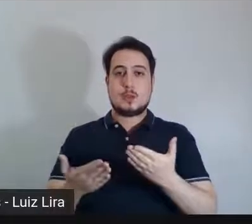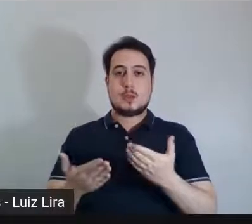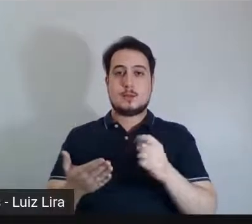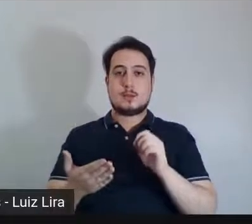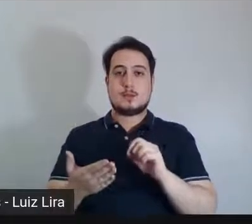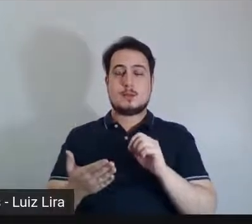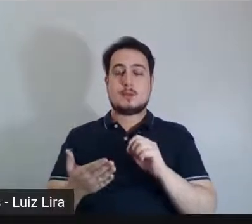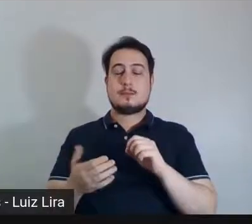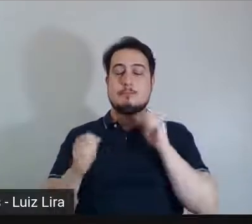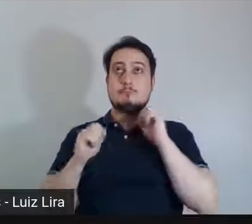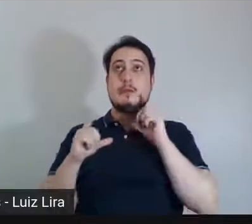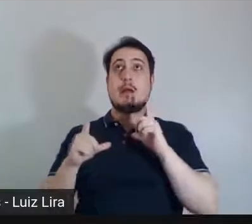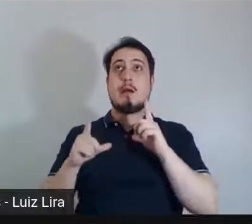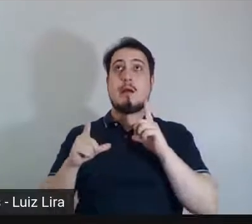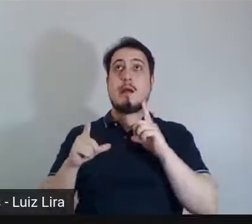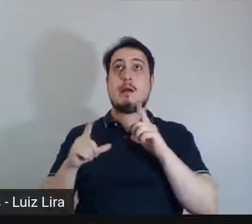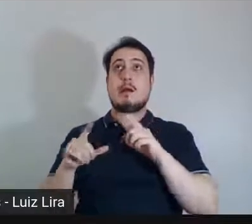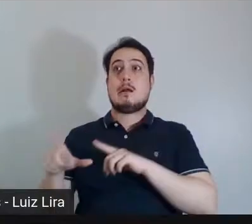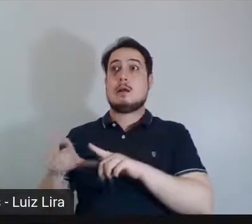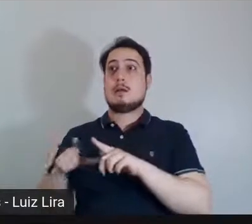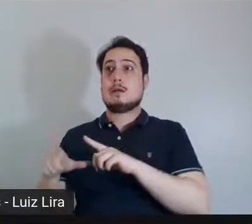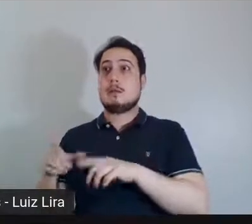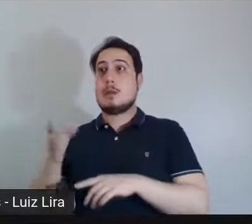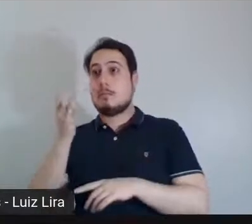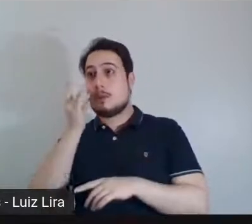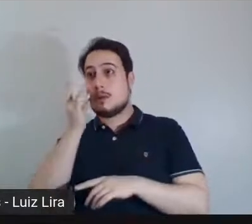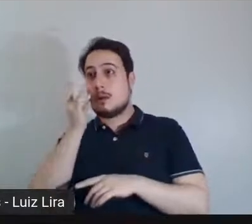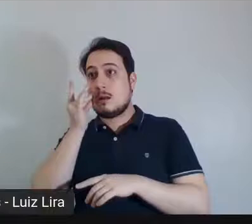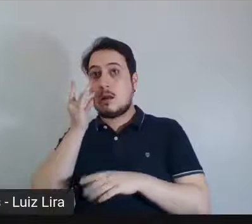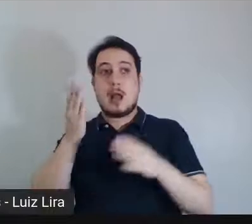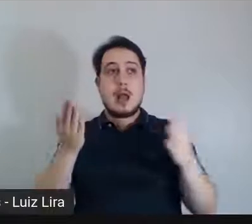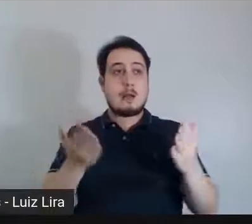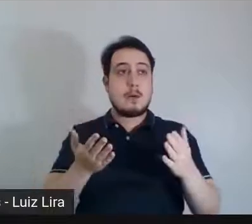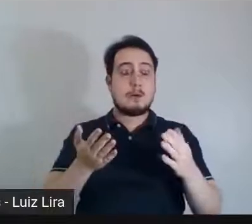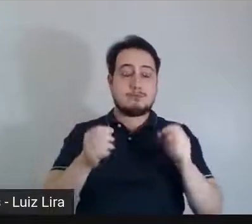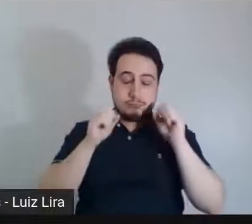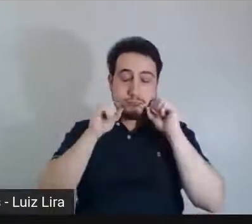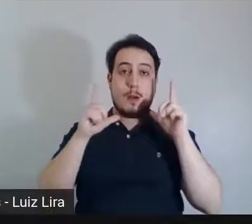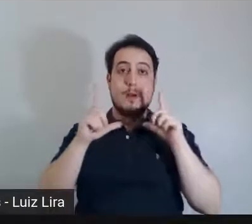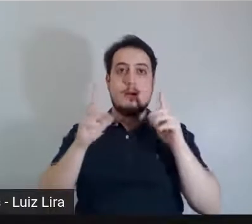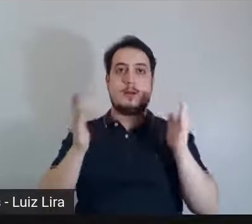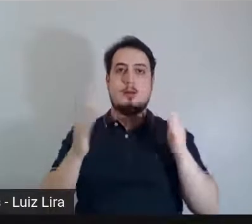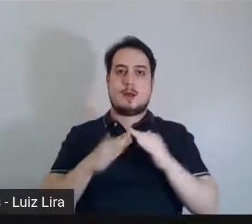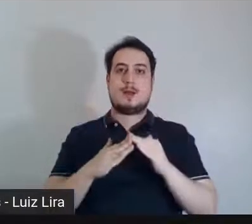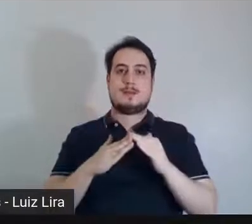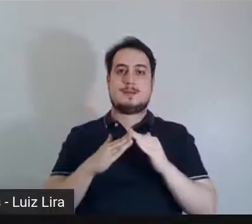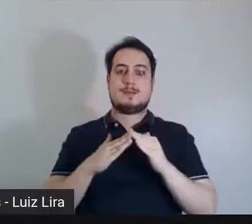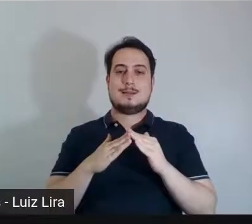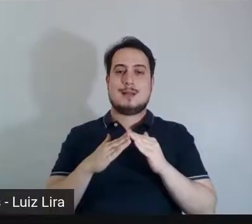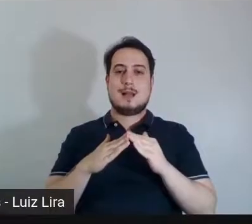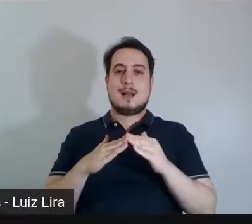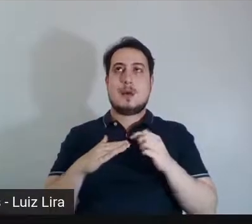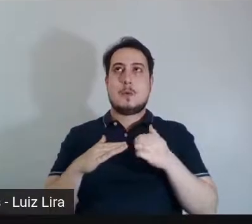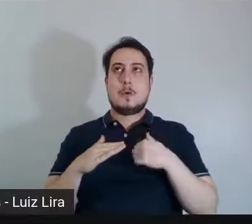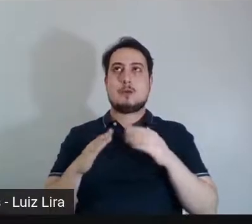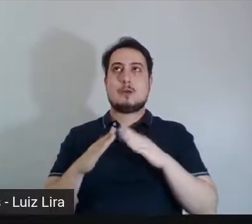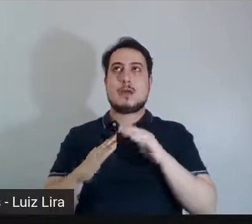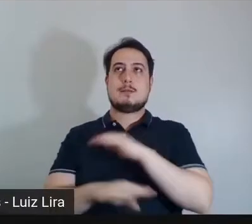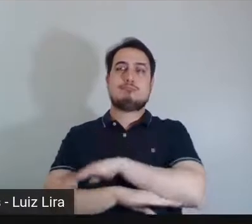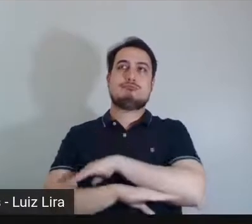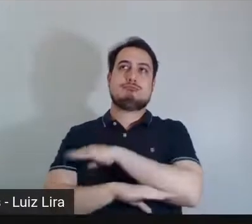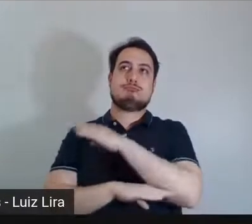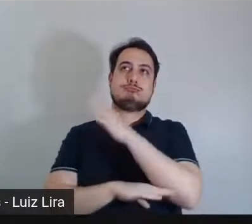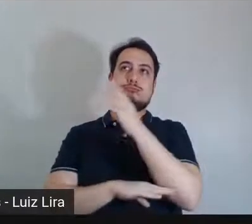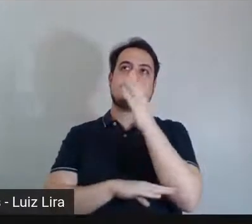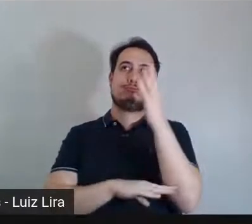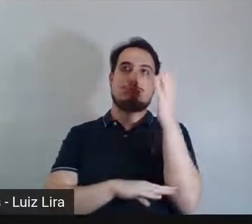assim, eu saí do meu trabalho e acordei em casa, né? Aí eu brinco hoje que eu estou em casa o dia inteiro, né?